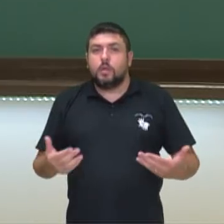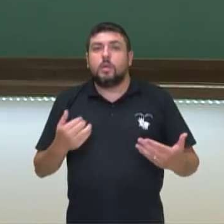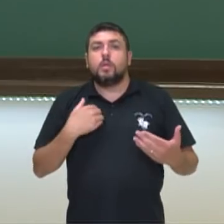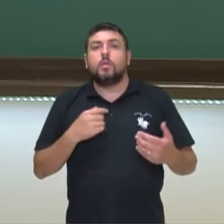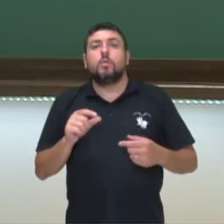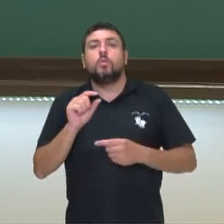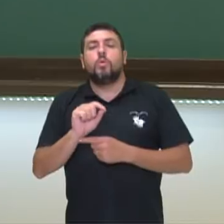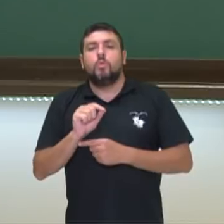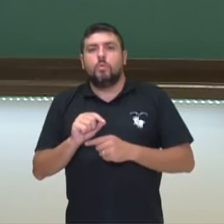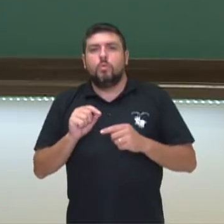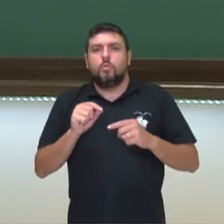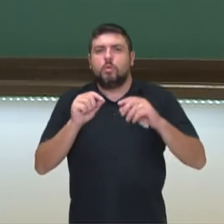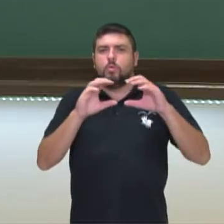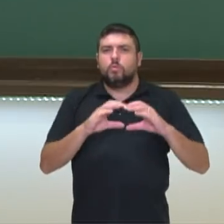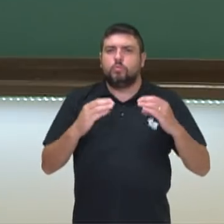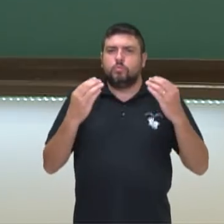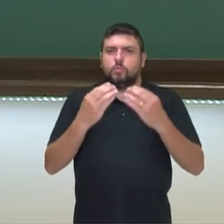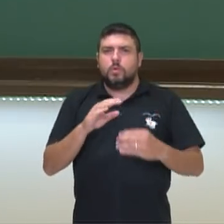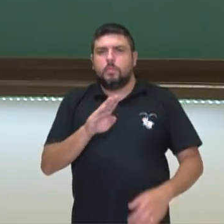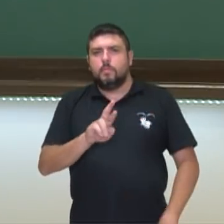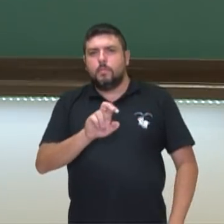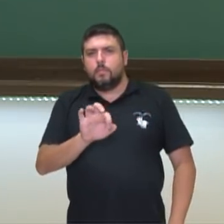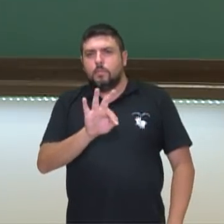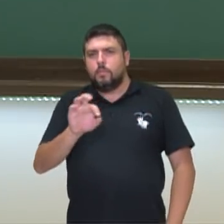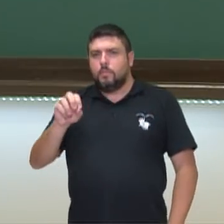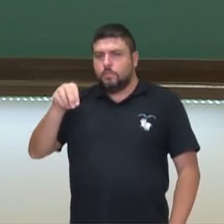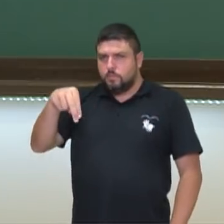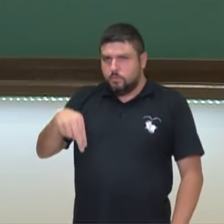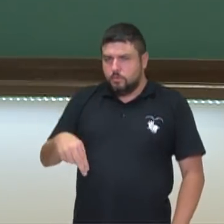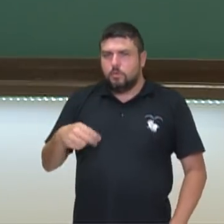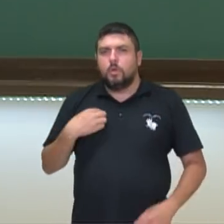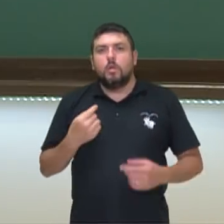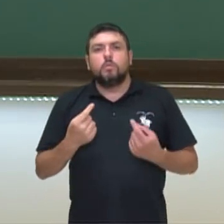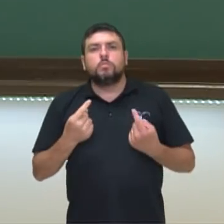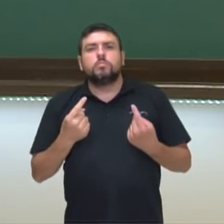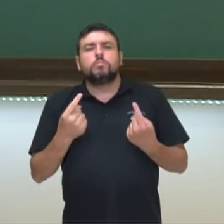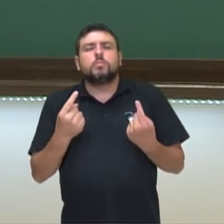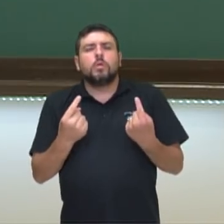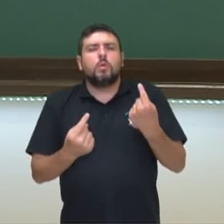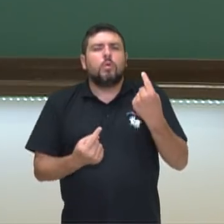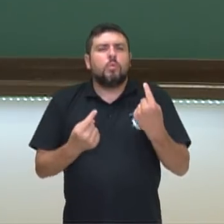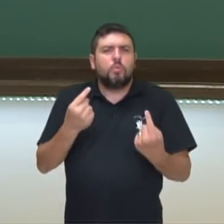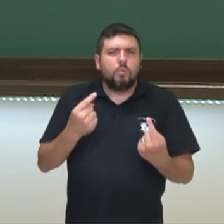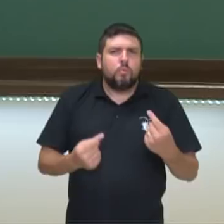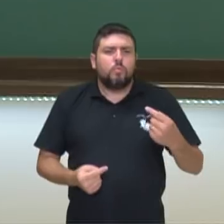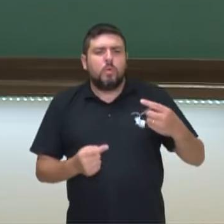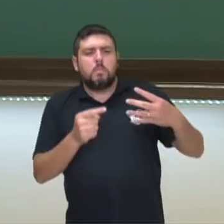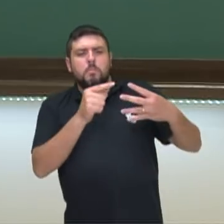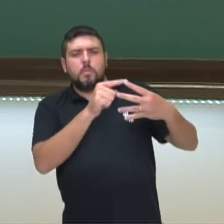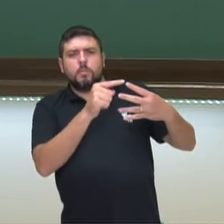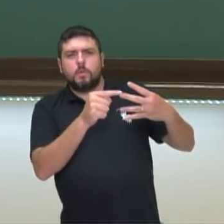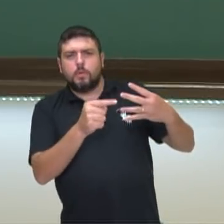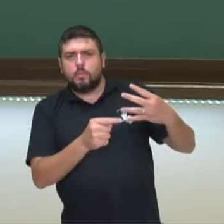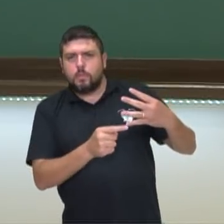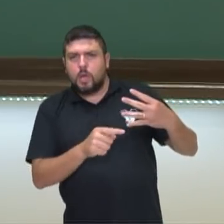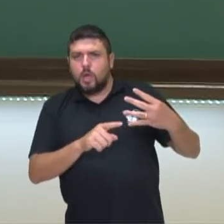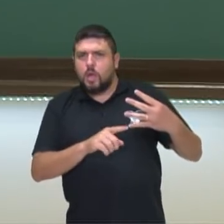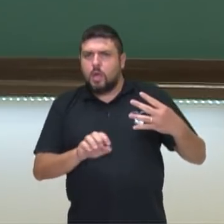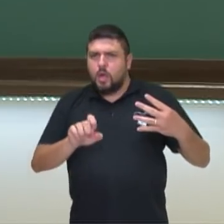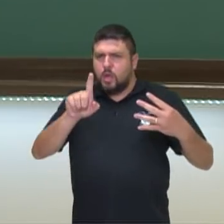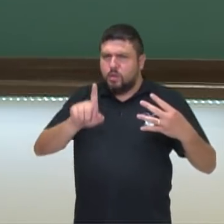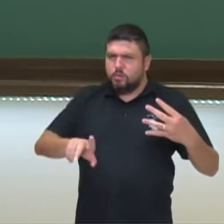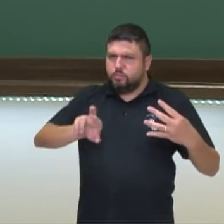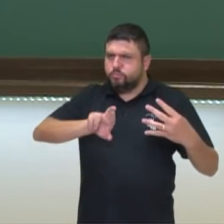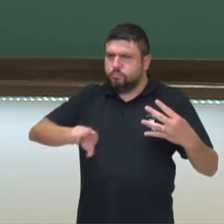à Conferência de Bretton Woods e qual das alternativas não dizia respeito principalmente